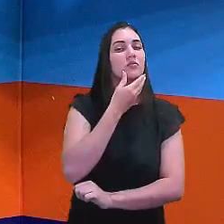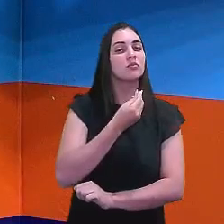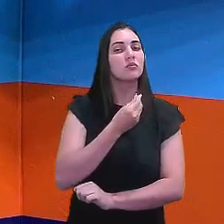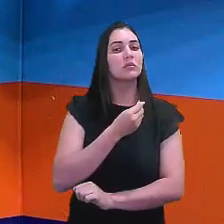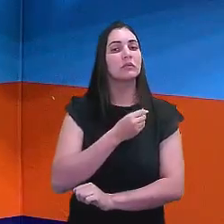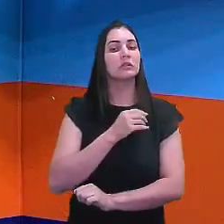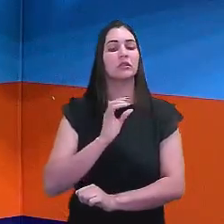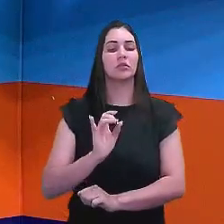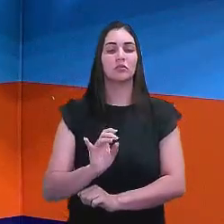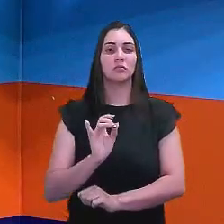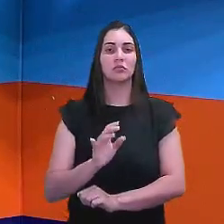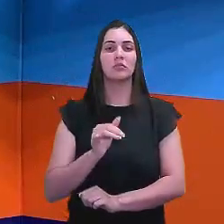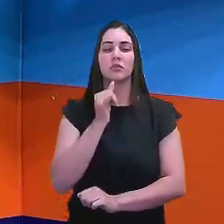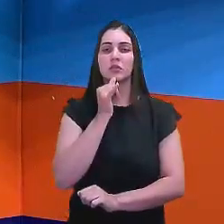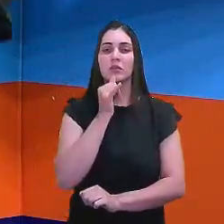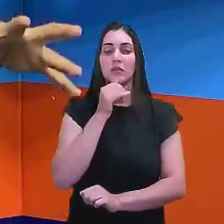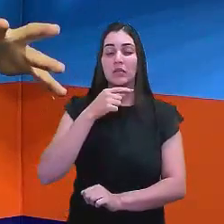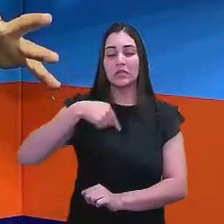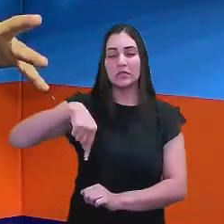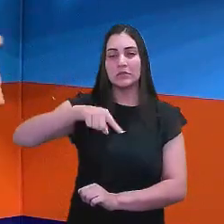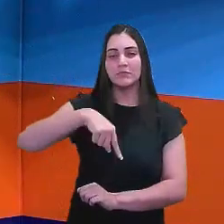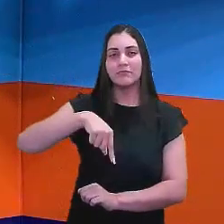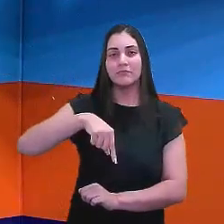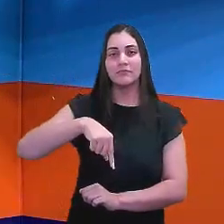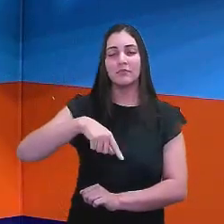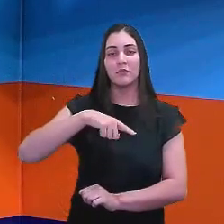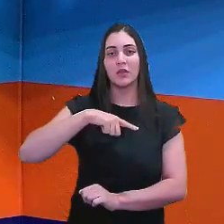gente, condição sine qua non para isso aqui existir,